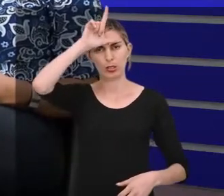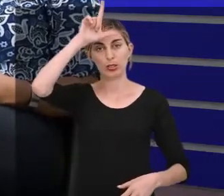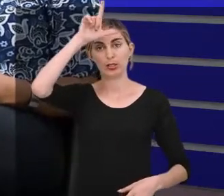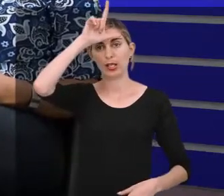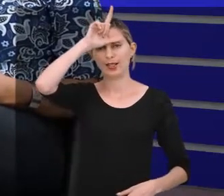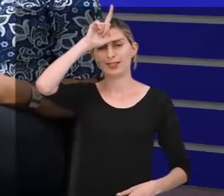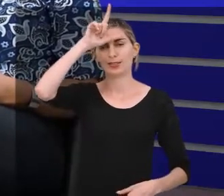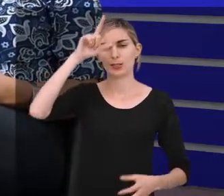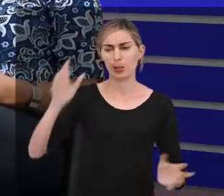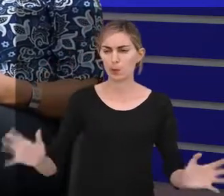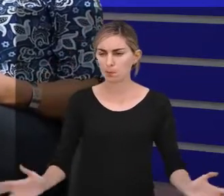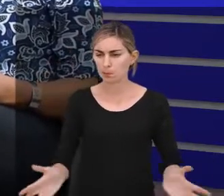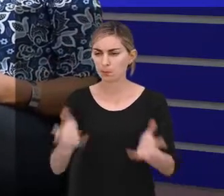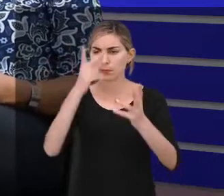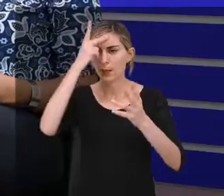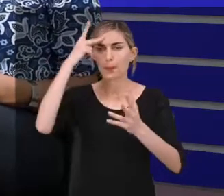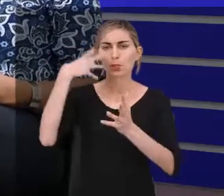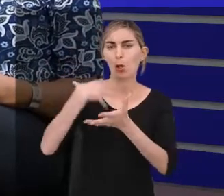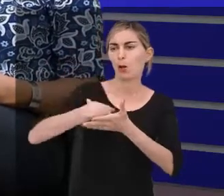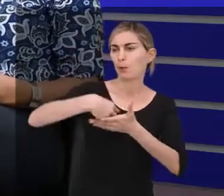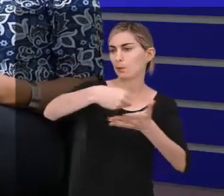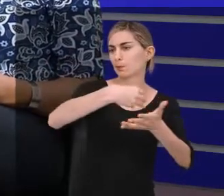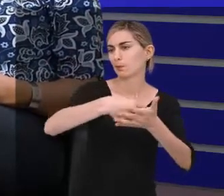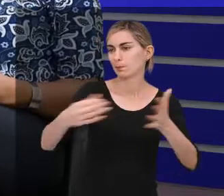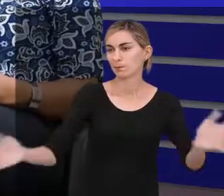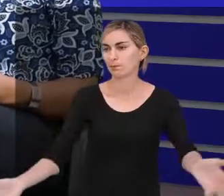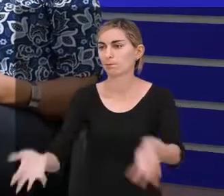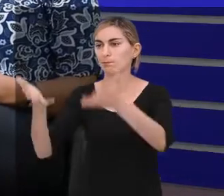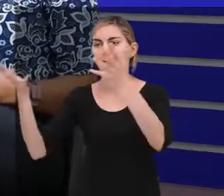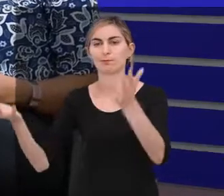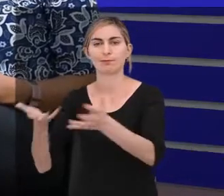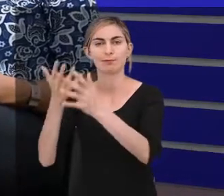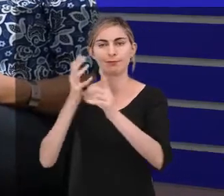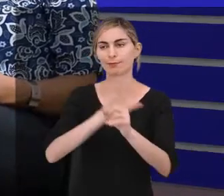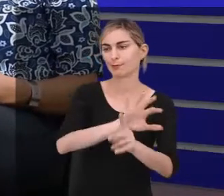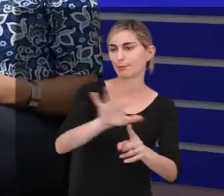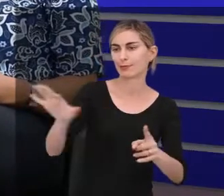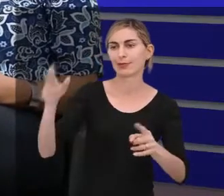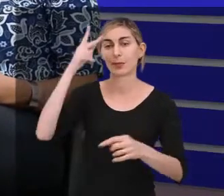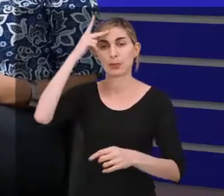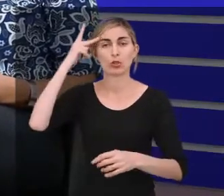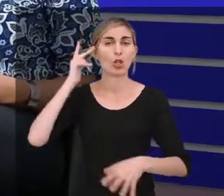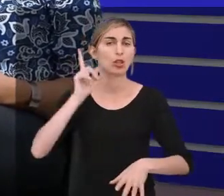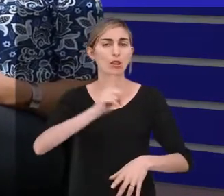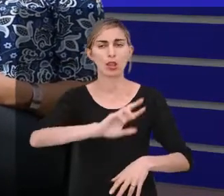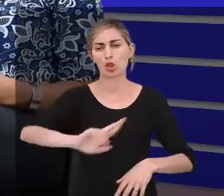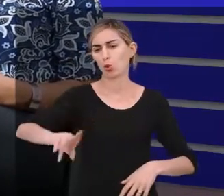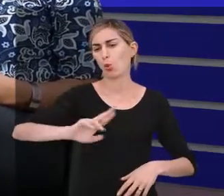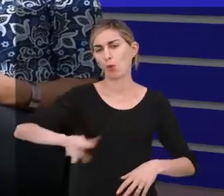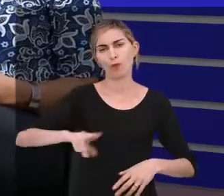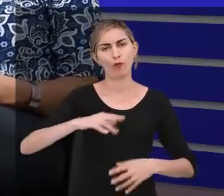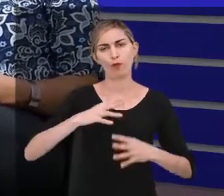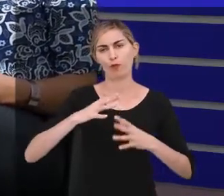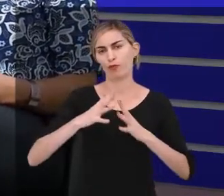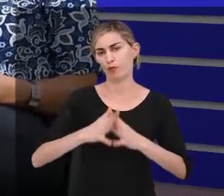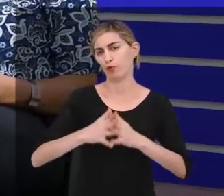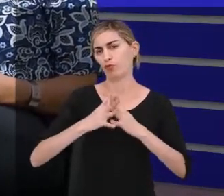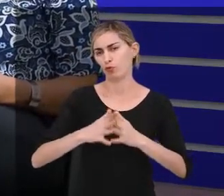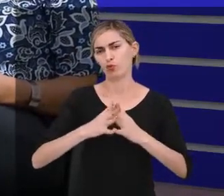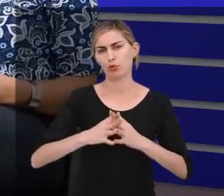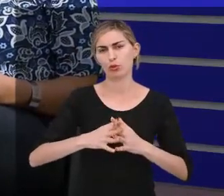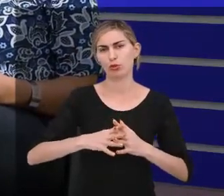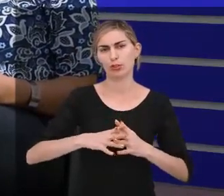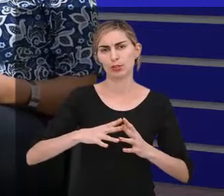acho que ela inspira as pessoas, ela é uma influência, é uma autoridade. E aí você não confundir autoridade com autoritarismo,